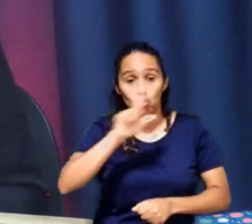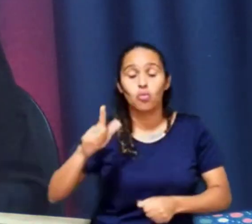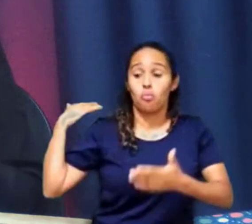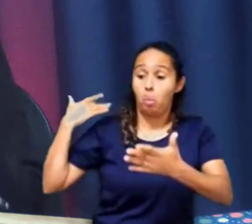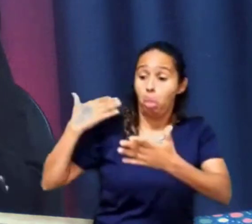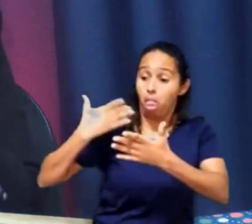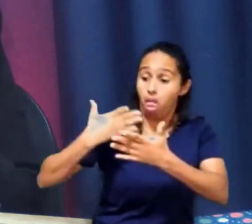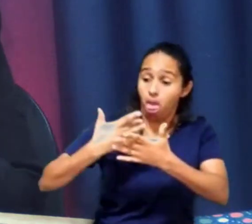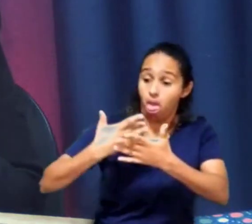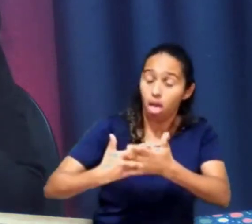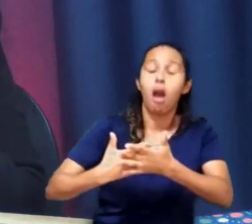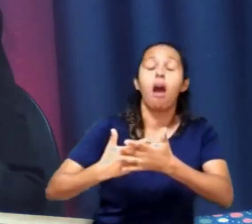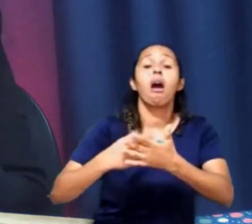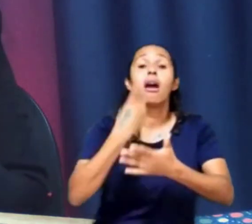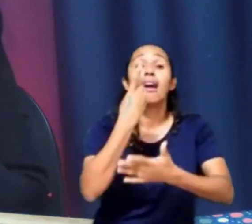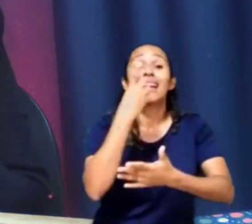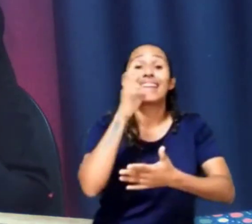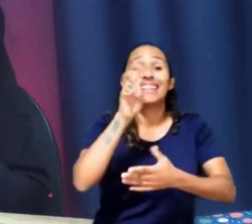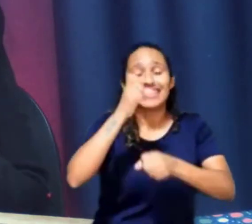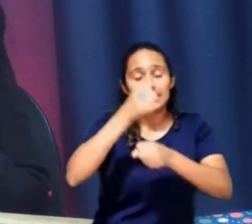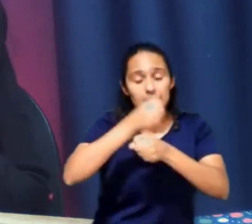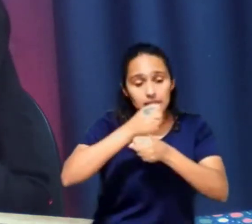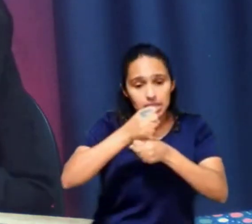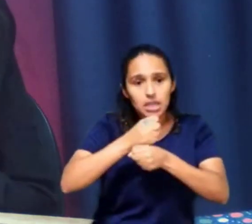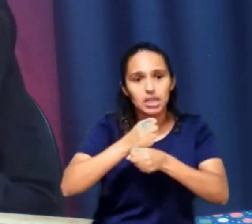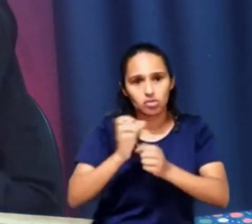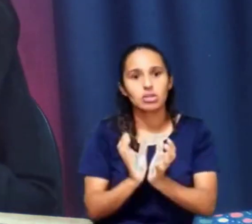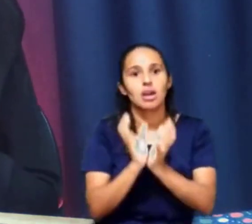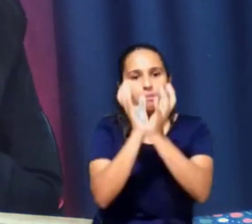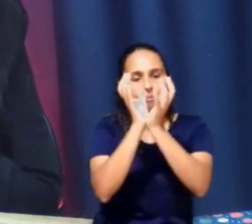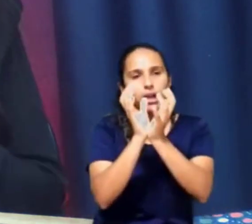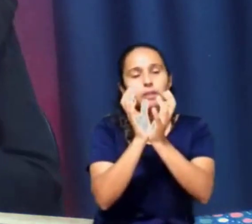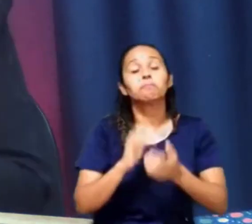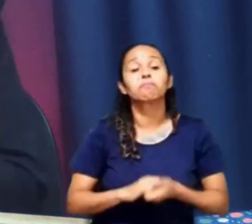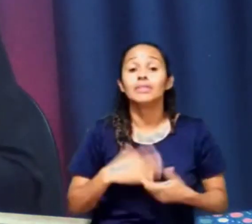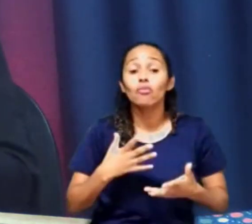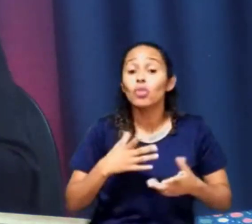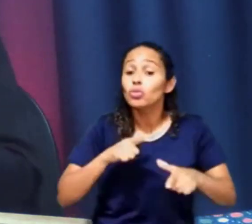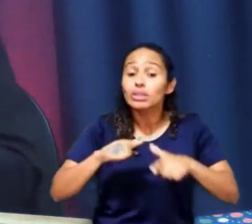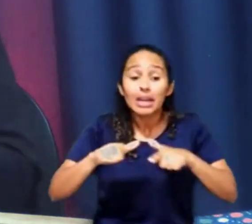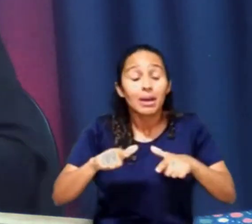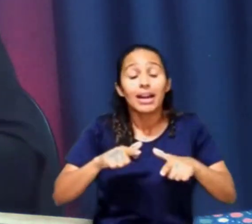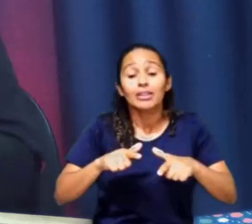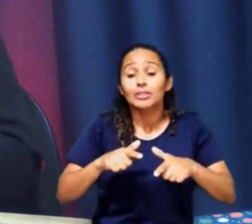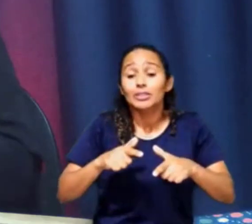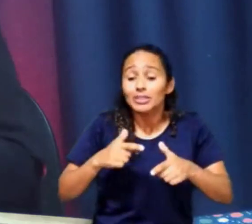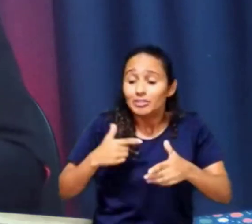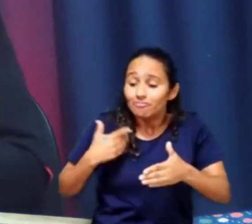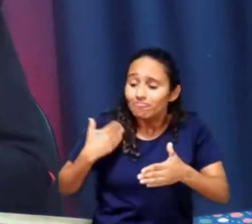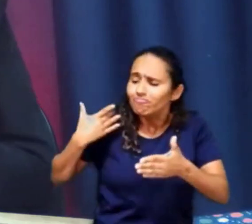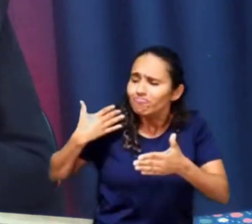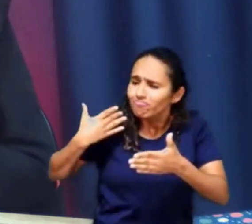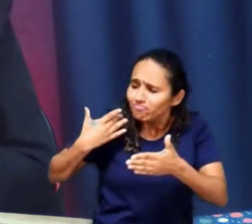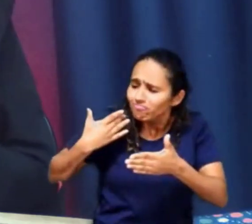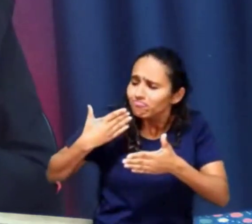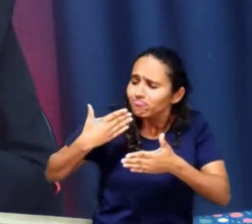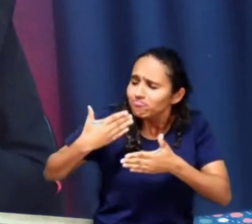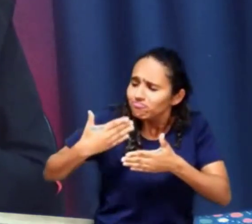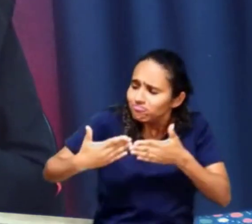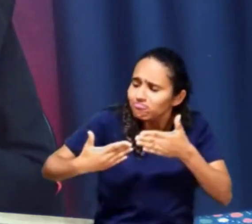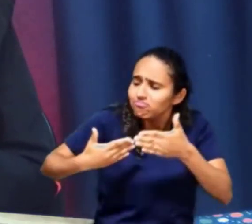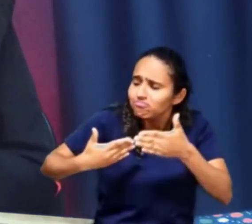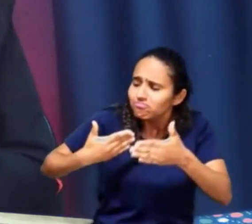assim, foi um trabalho de muito formiguinha, porque se agora, né, nós estamos há 15 anos com o